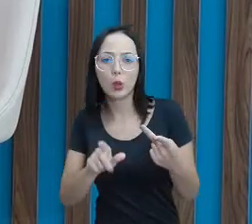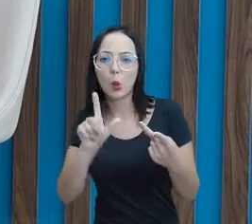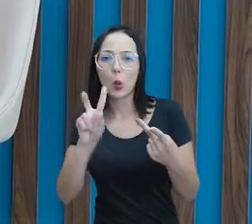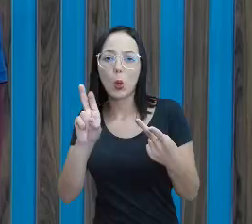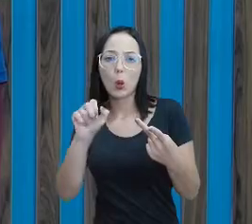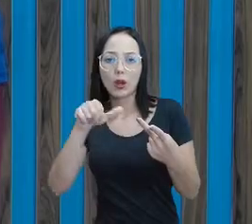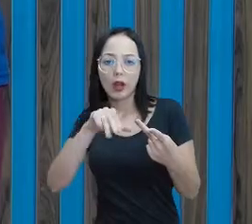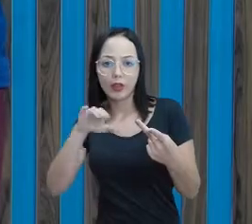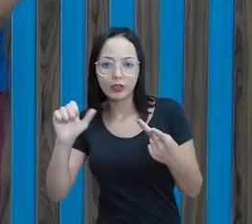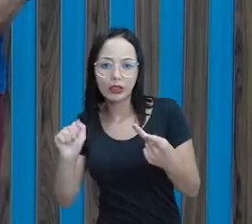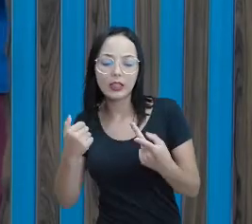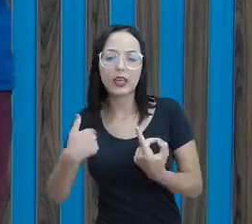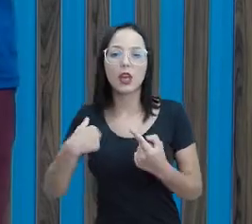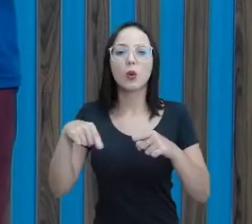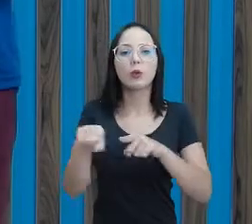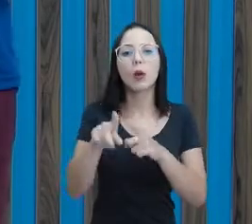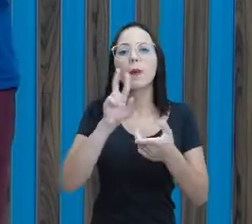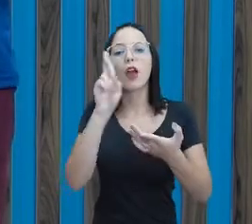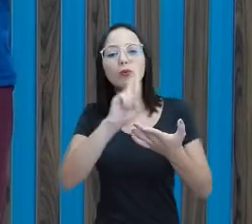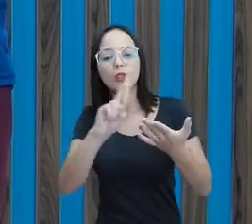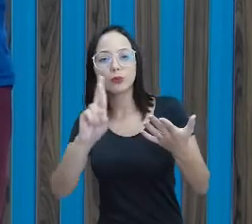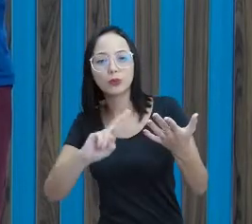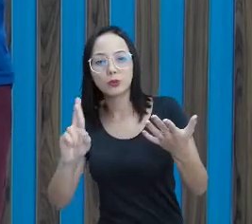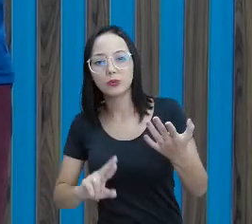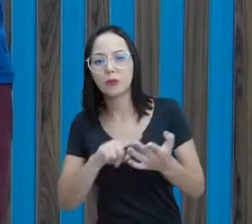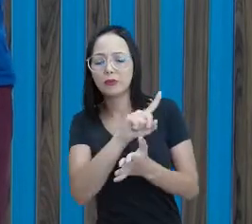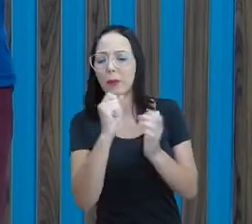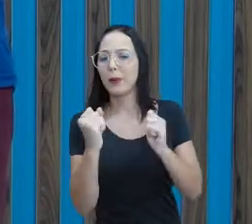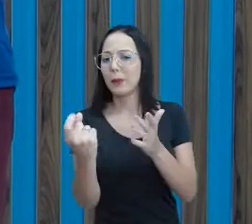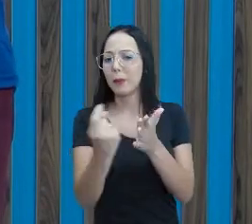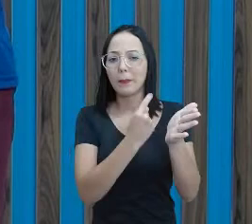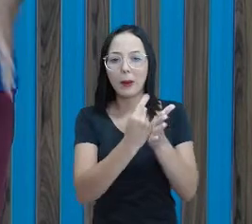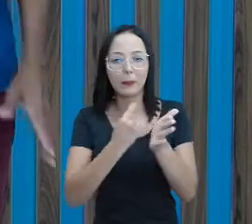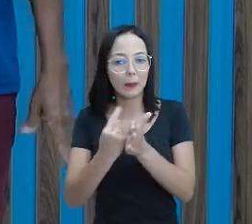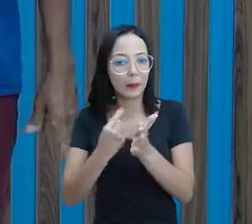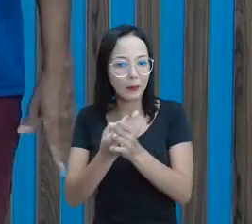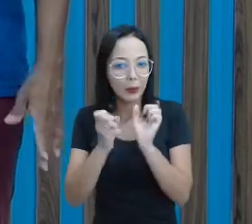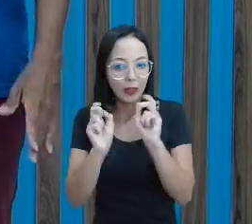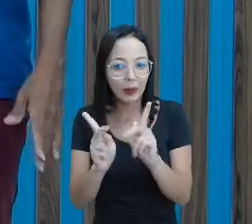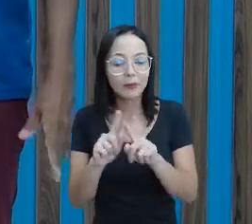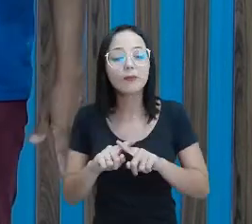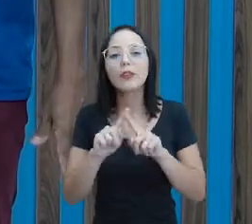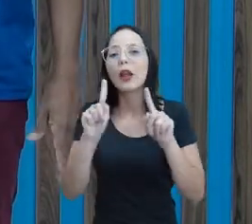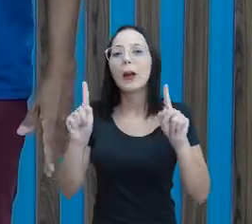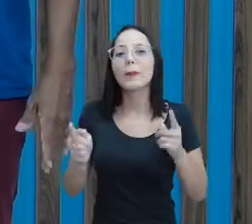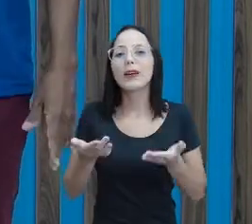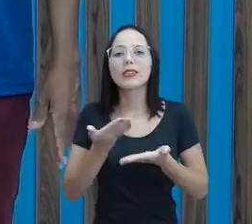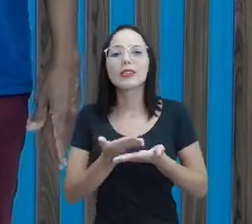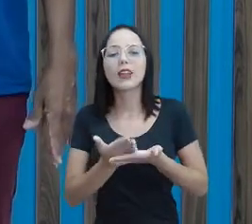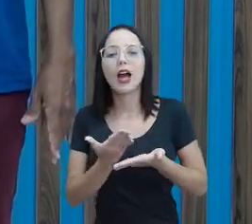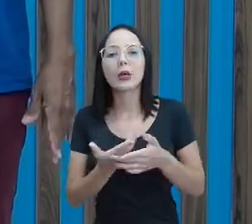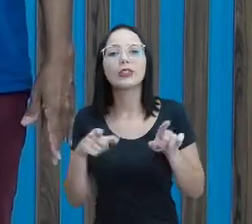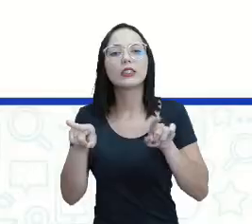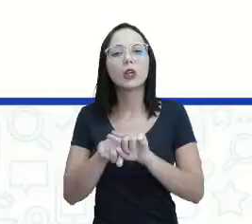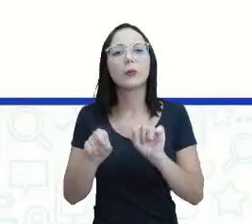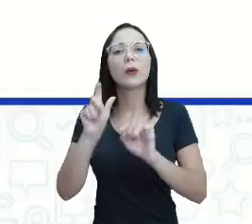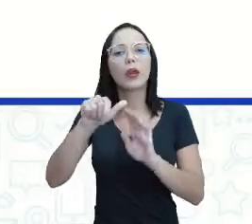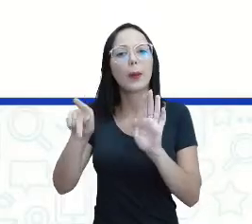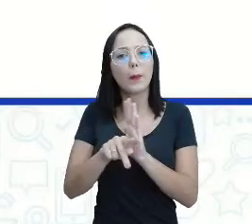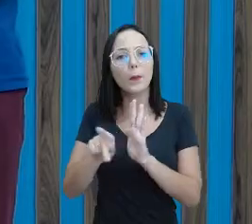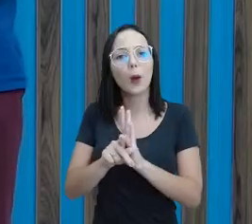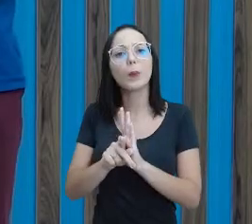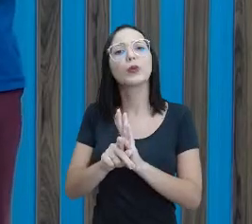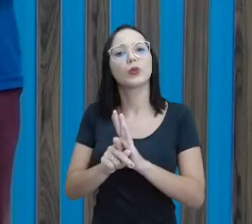professor Gilson, eu vou estar lá respondendo e você não vai ficar sem resposta. Mas essas aulas também são disponíveis